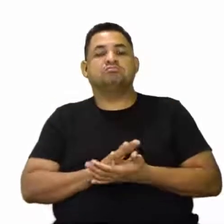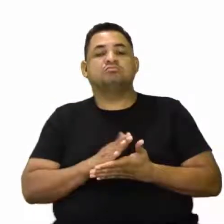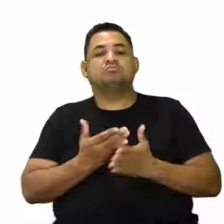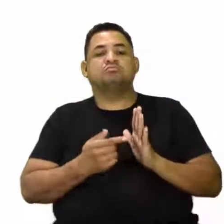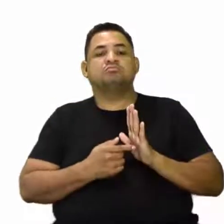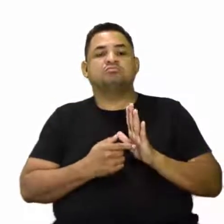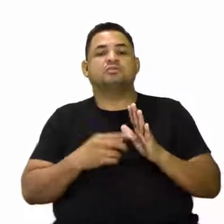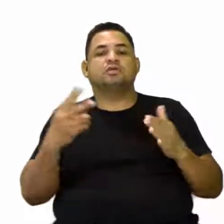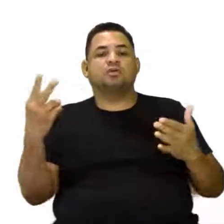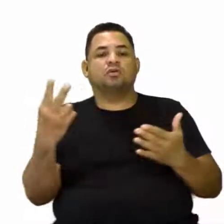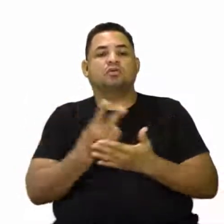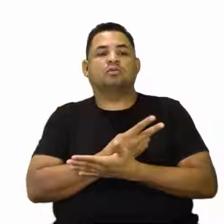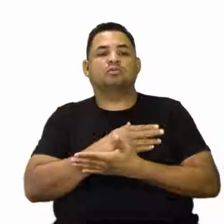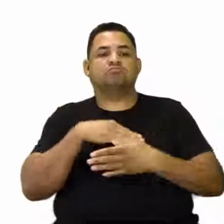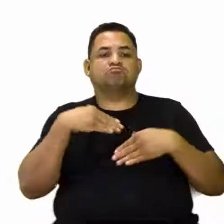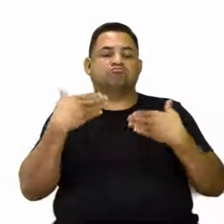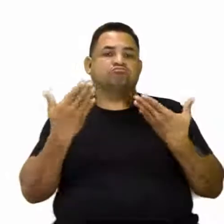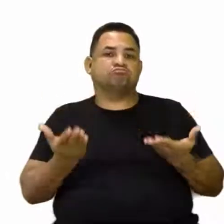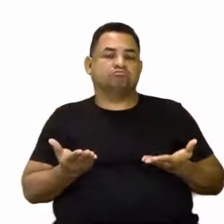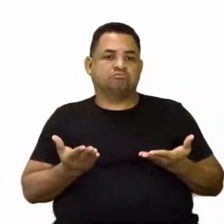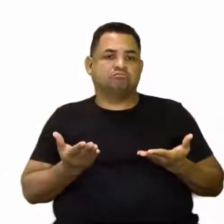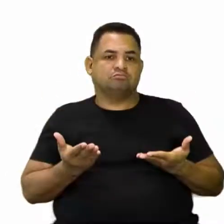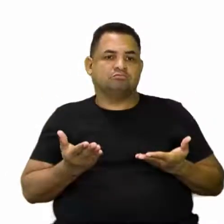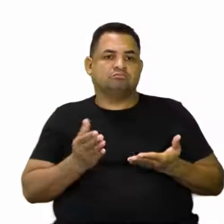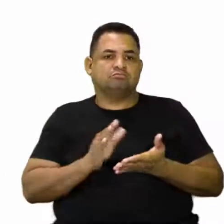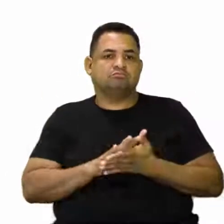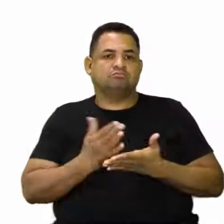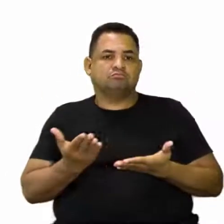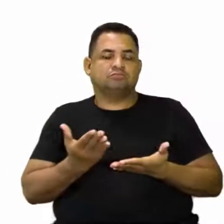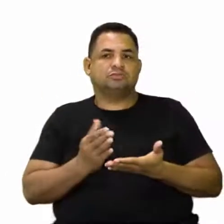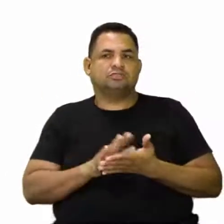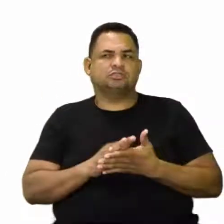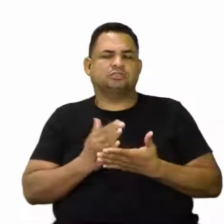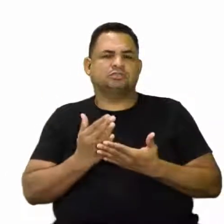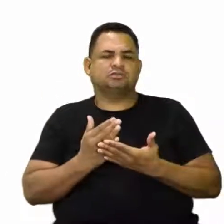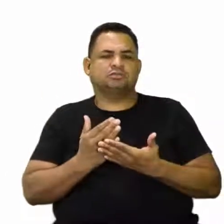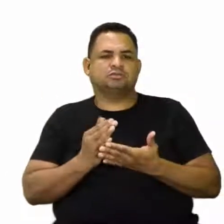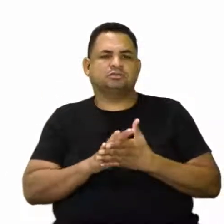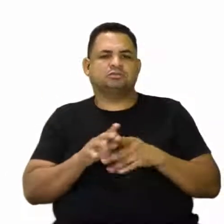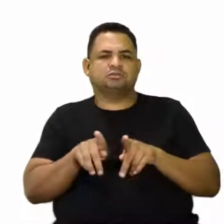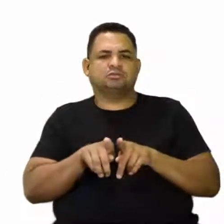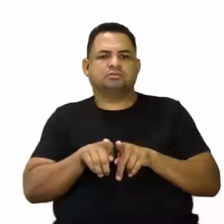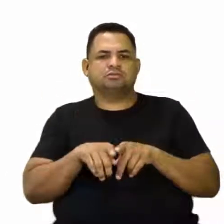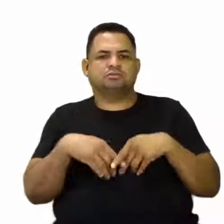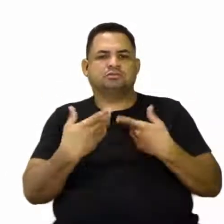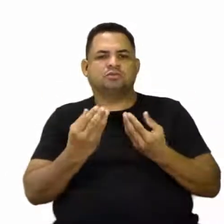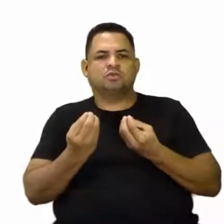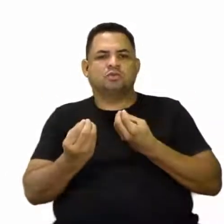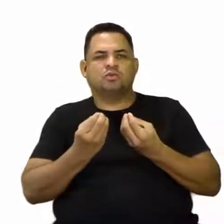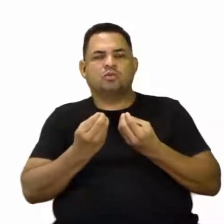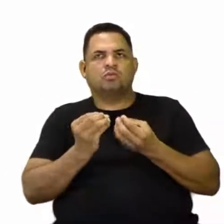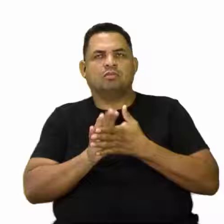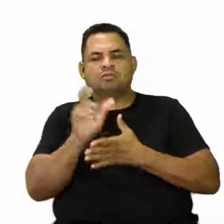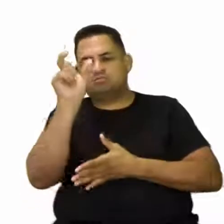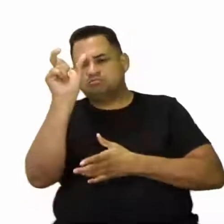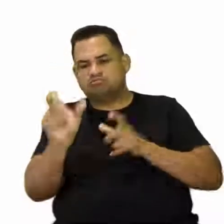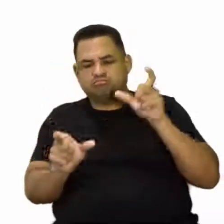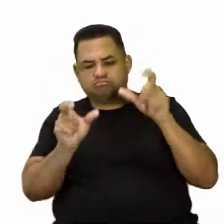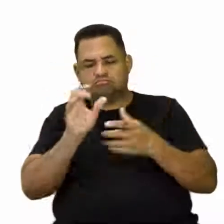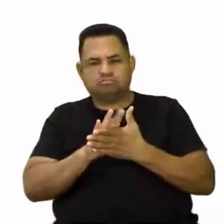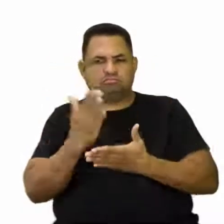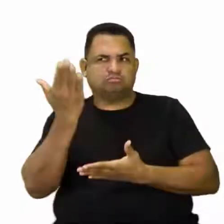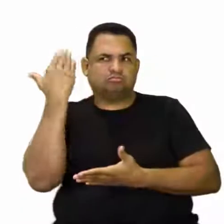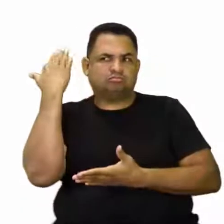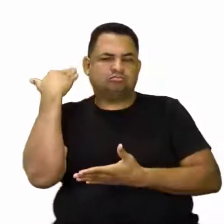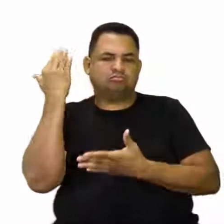uma circunstância ou situação de fundo. Também para indicar como eram os personagens